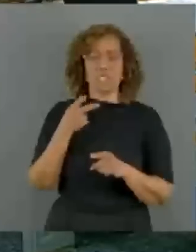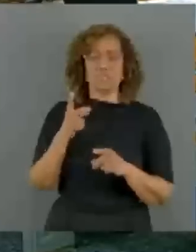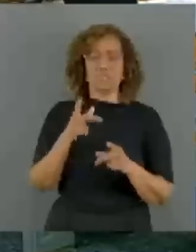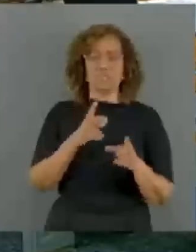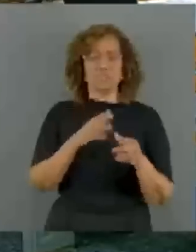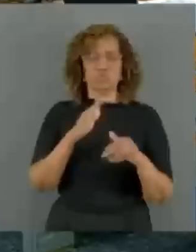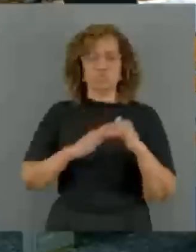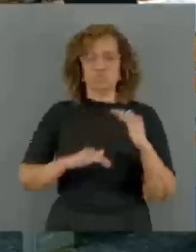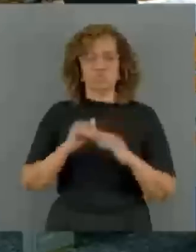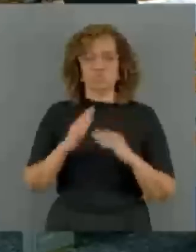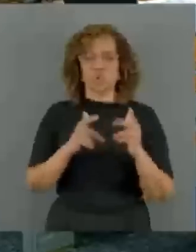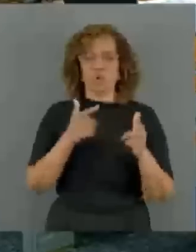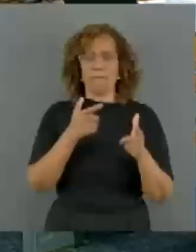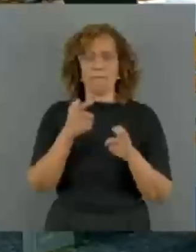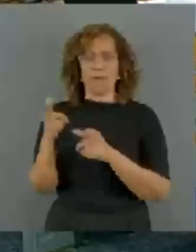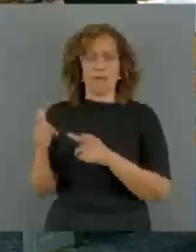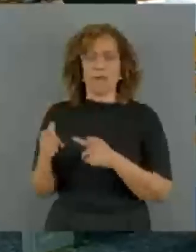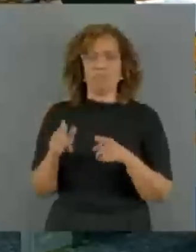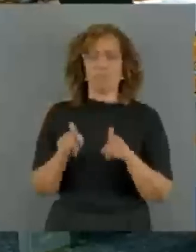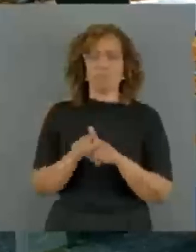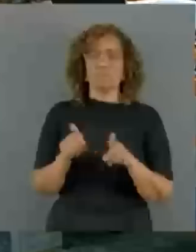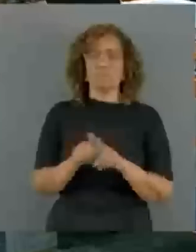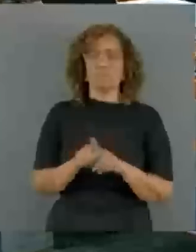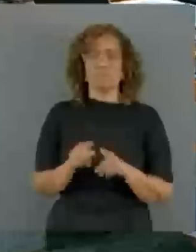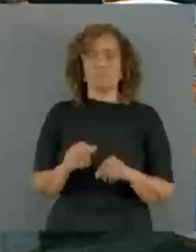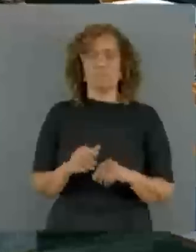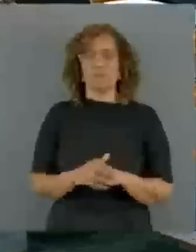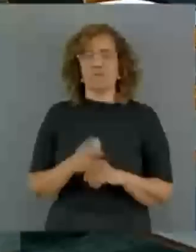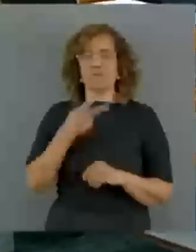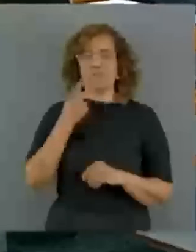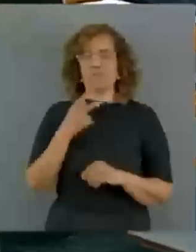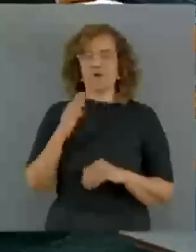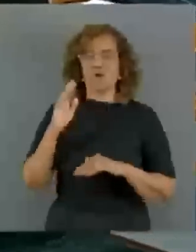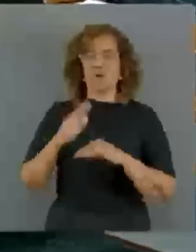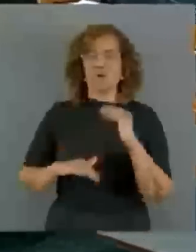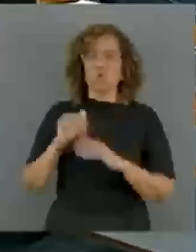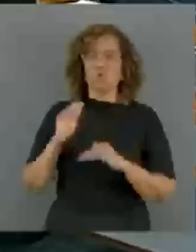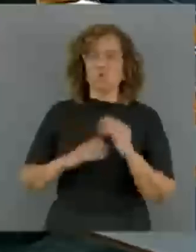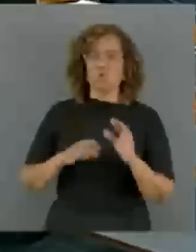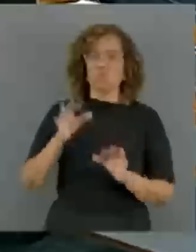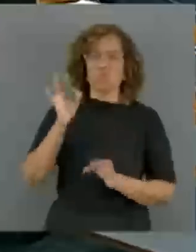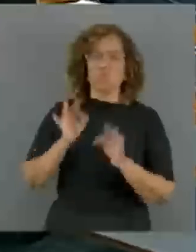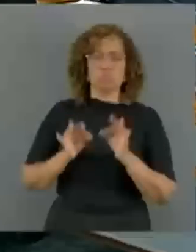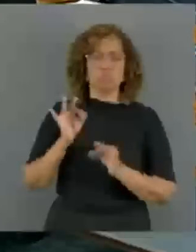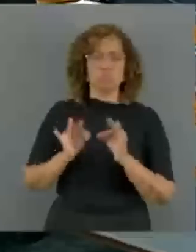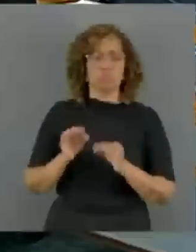senador, o senhor não pode interpelar. O senhor não soube se portar como não. Juiz. Não satisfeito. Okay. O senhor não satisfeito. Não se atua.